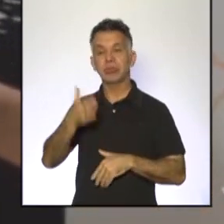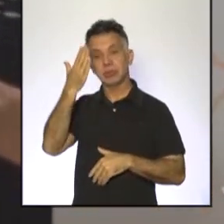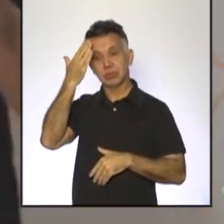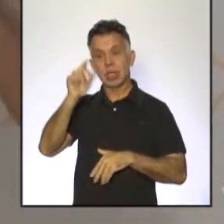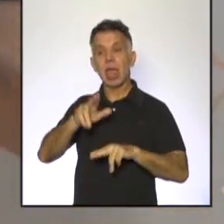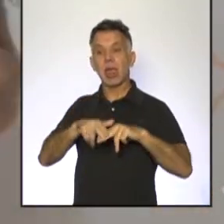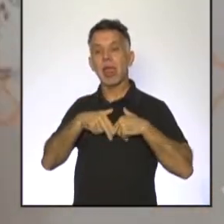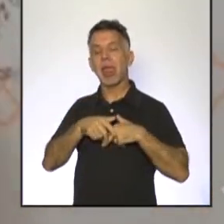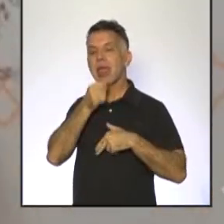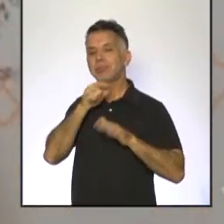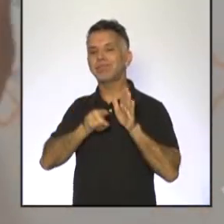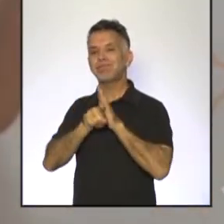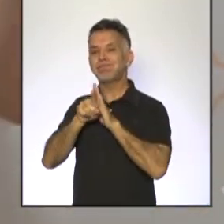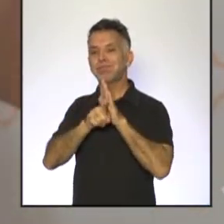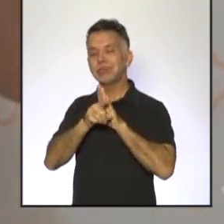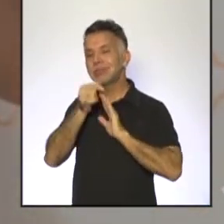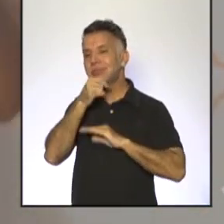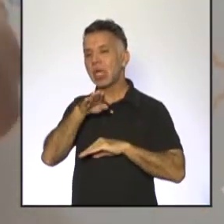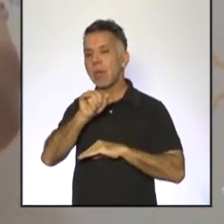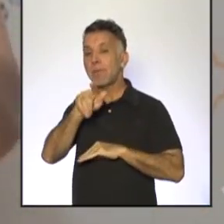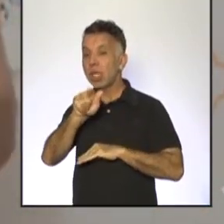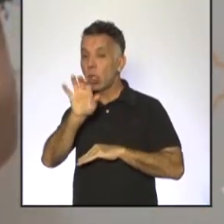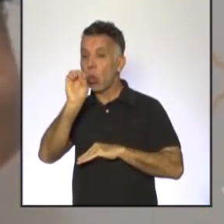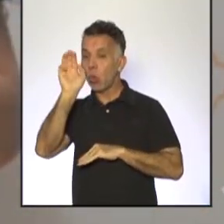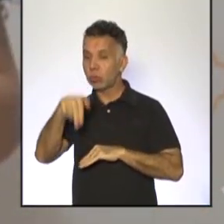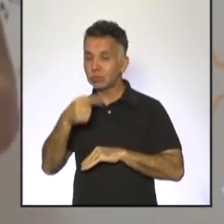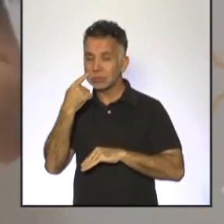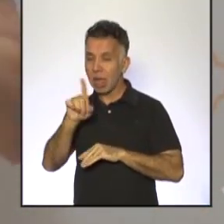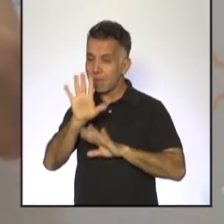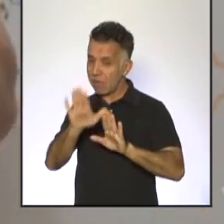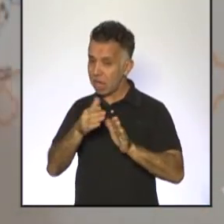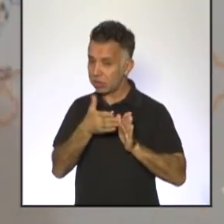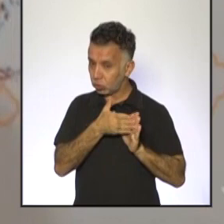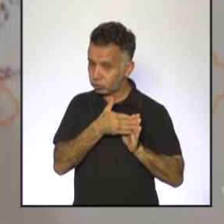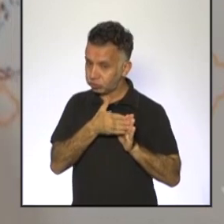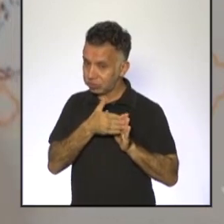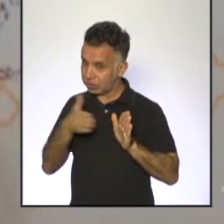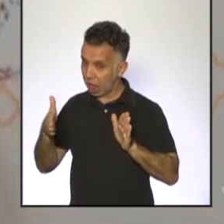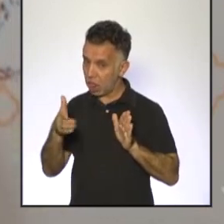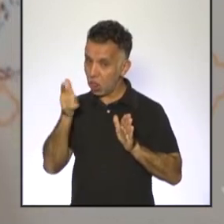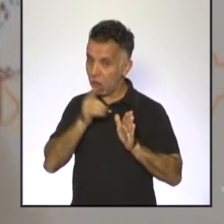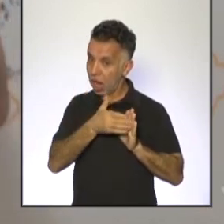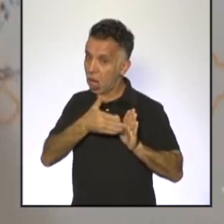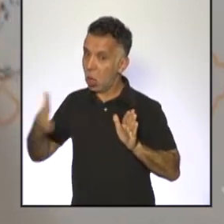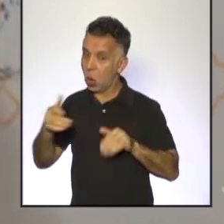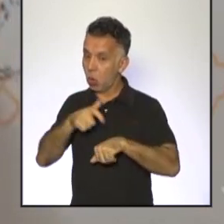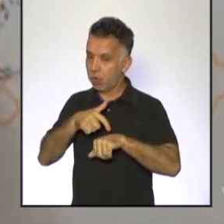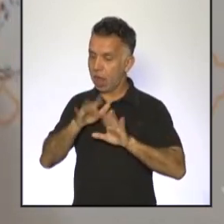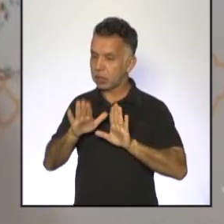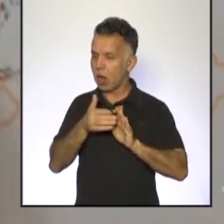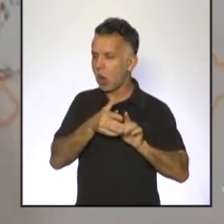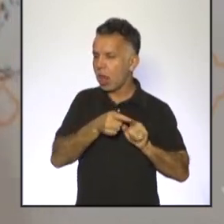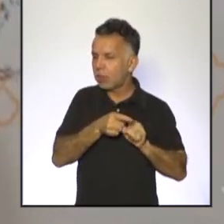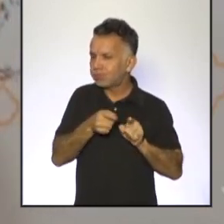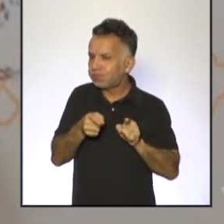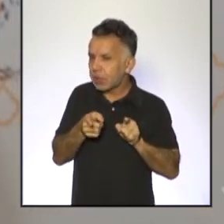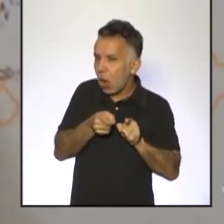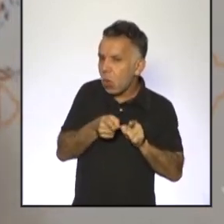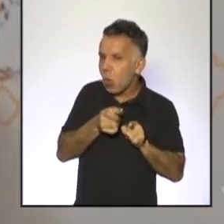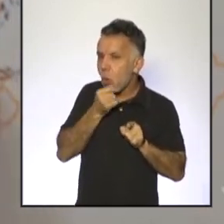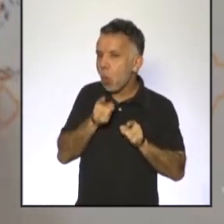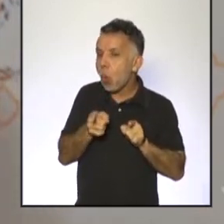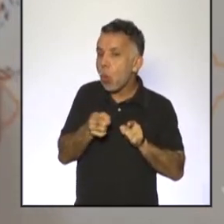One. Agora, em relação à previsão de curto prazo, ela é bem mais complexa, ela está associada em